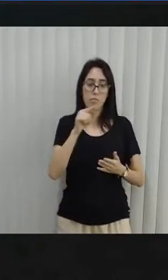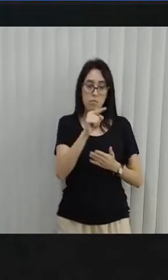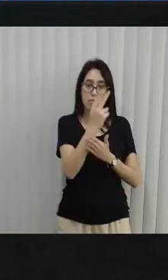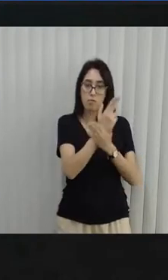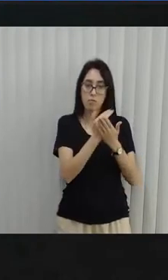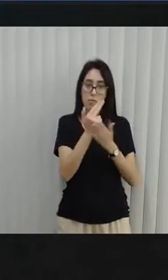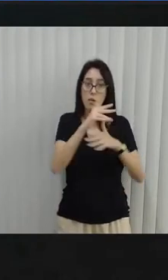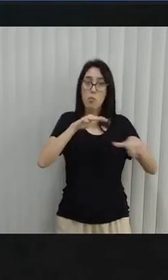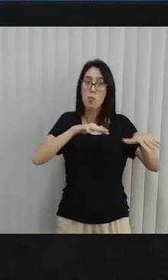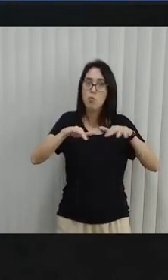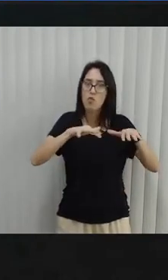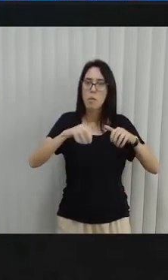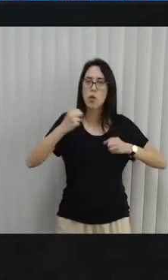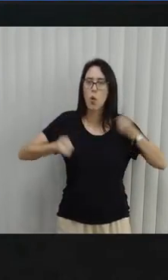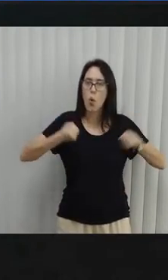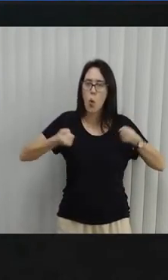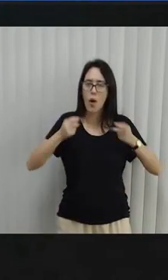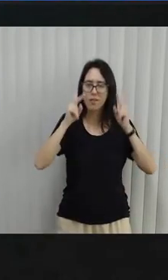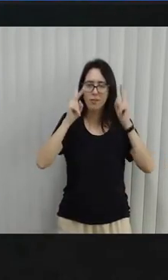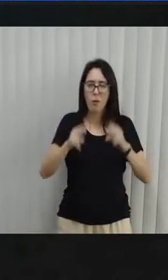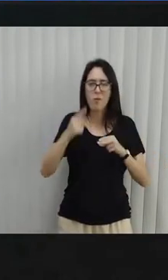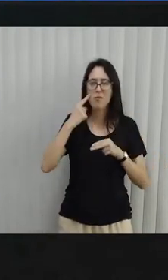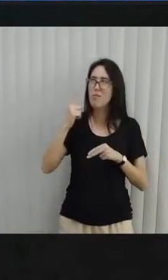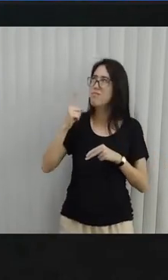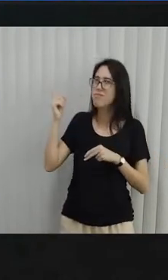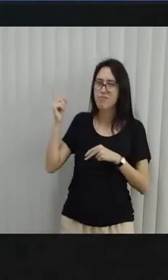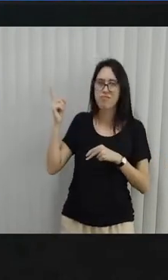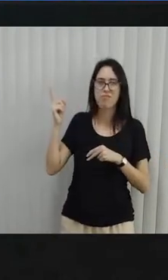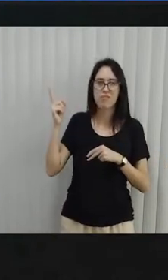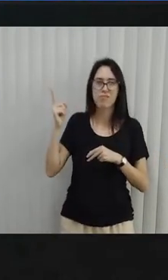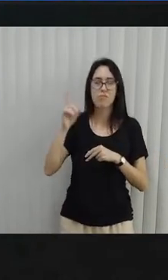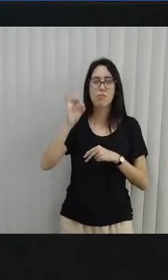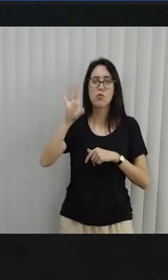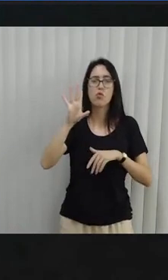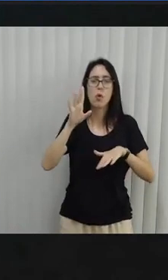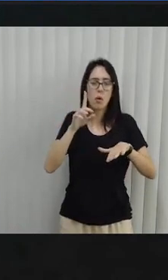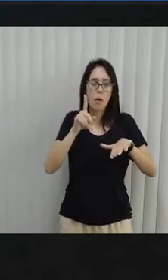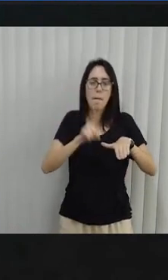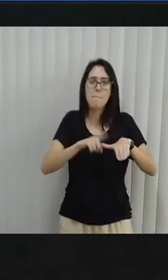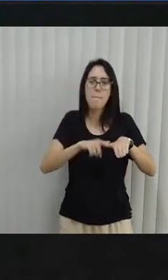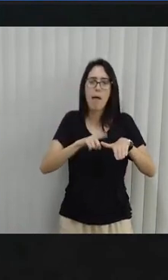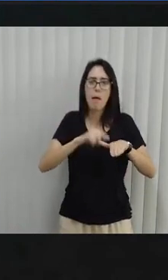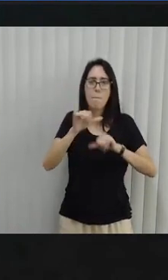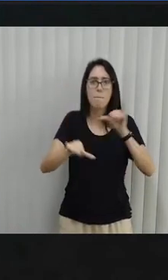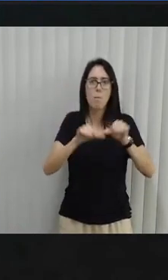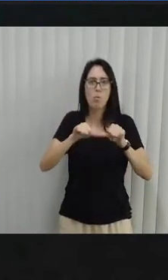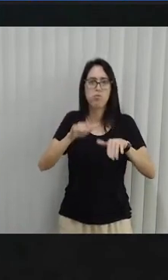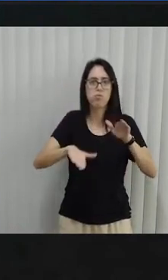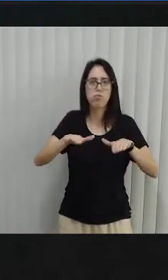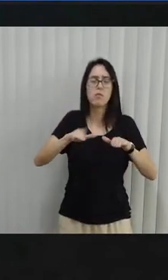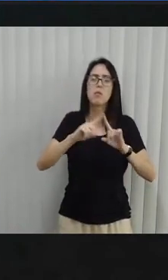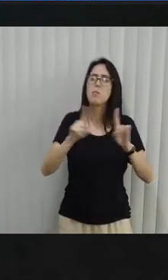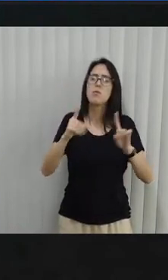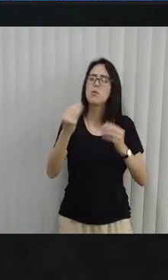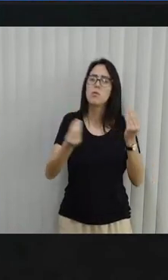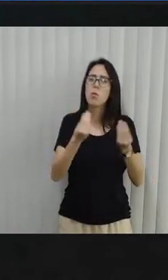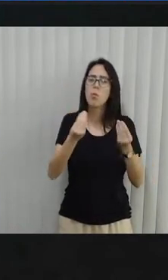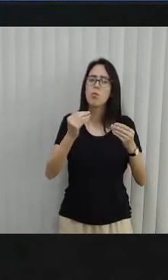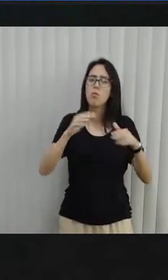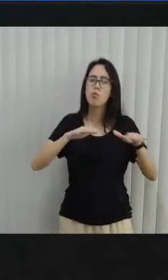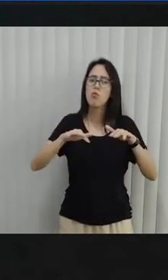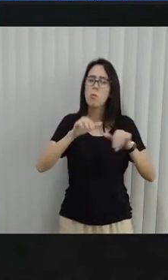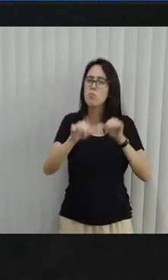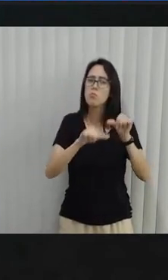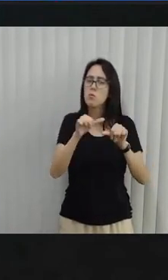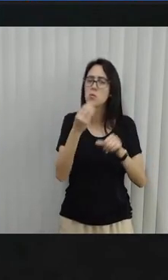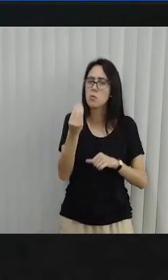personagem, para dar a sensação que ele está correndo igual no jogo aqui, ó, repara que ele fica assim, ó, só a perninha dele fica mudando. Como que a gente faz essa perninha ficar mudando? A